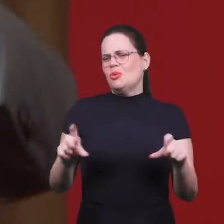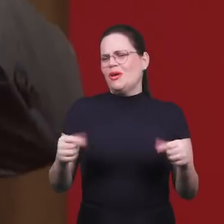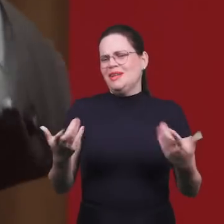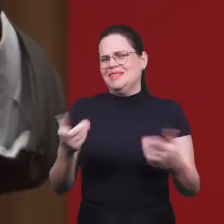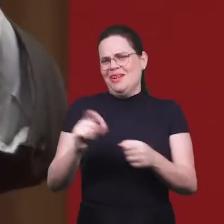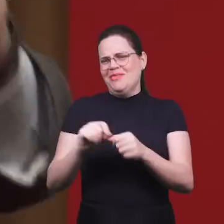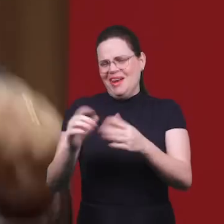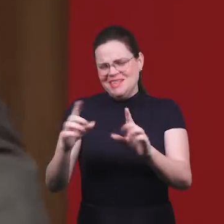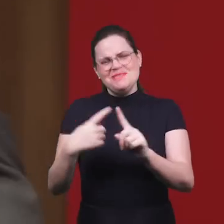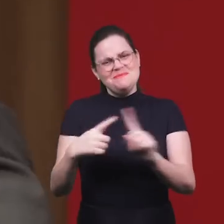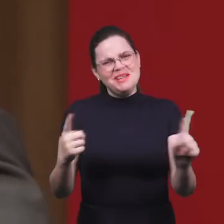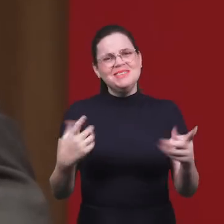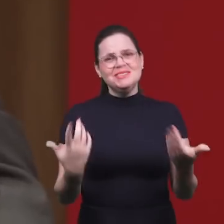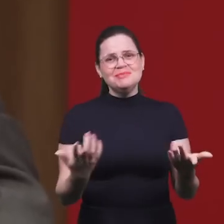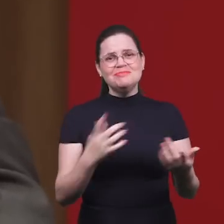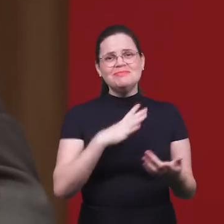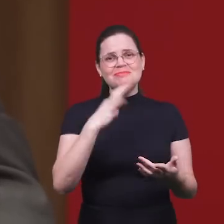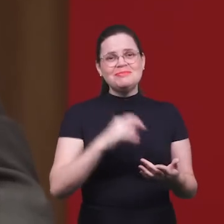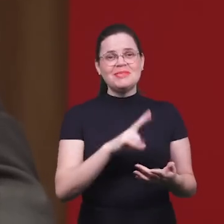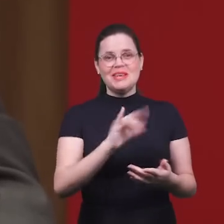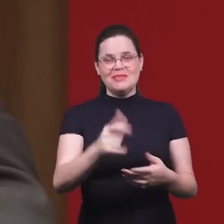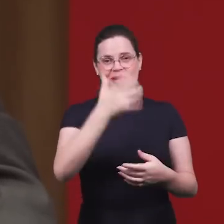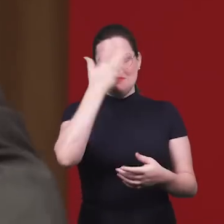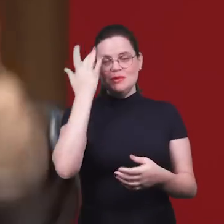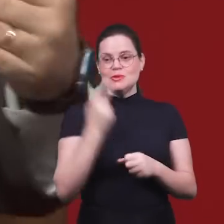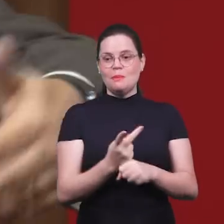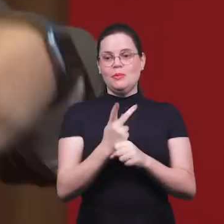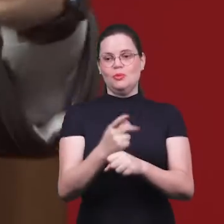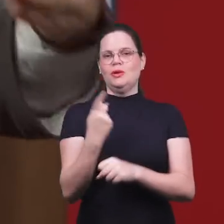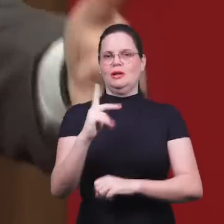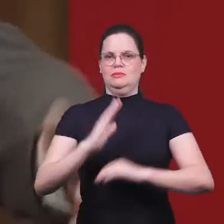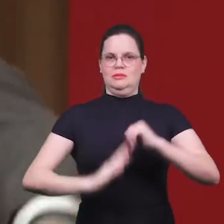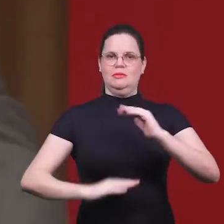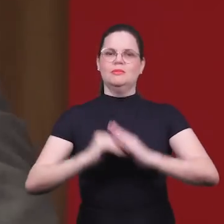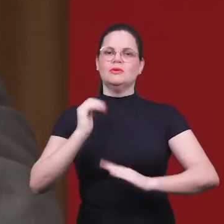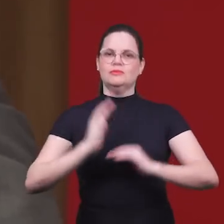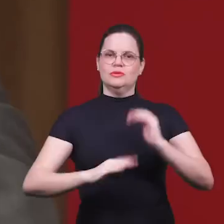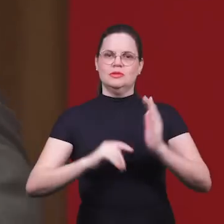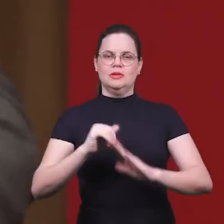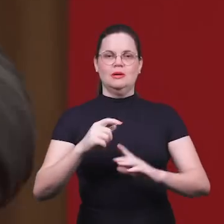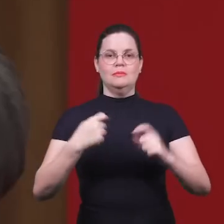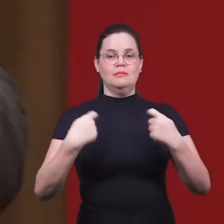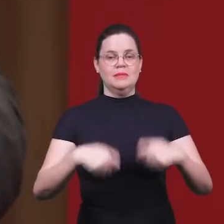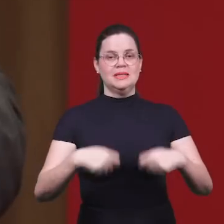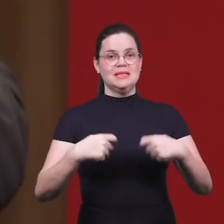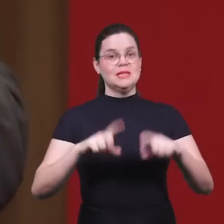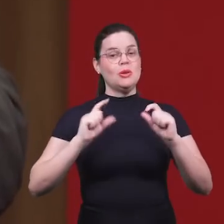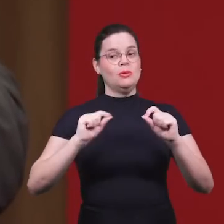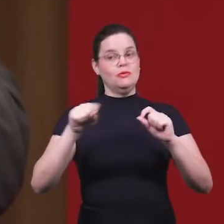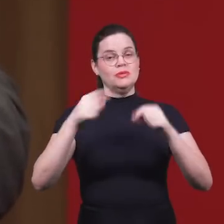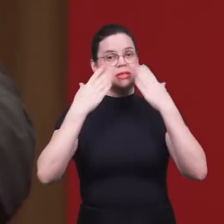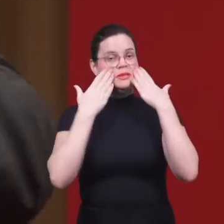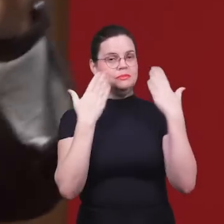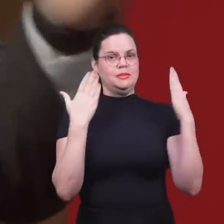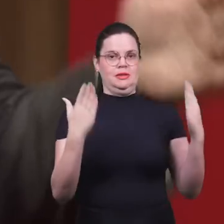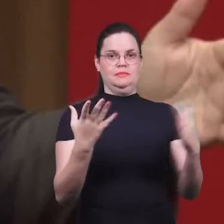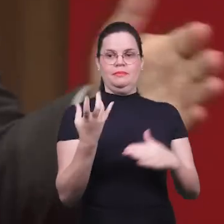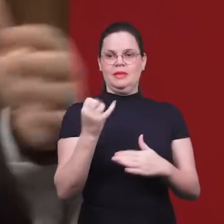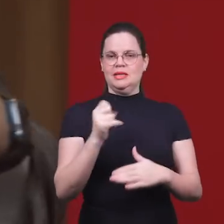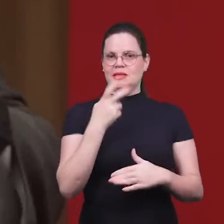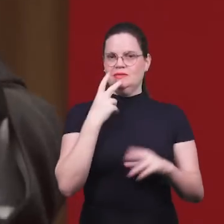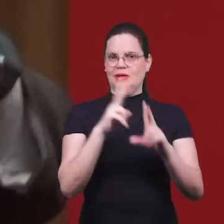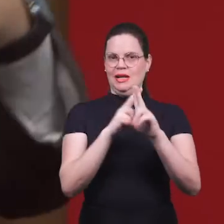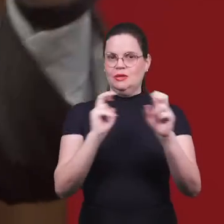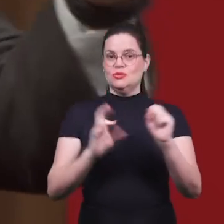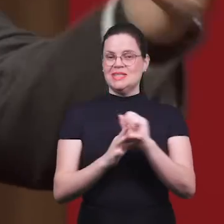fazer, mas eu tenho certeza que deve ter alguém procurando pelo seu serviço, basta você apresentar. Quando você fala de estabilidade, eu já falei também